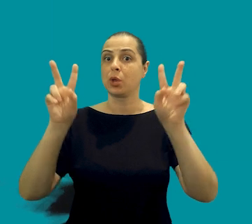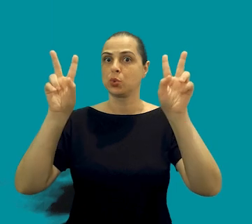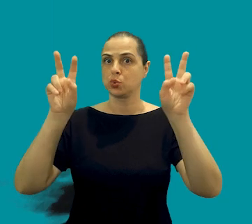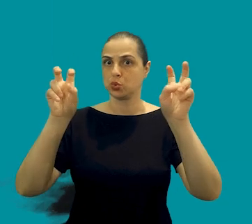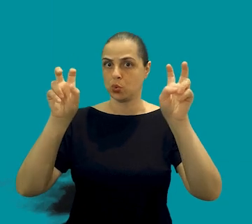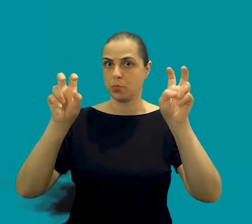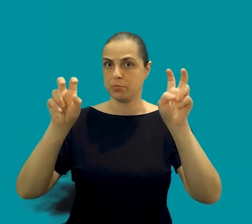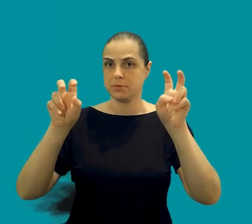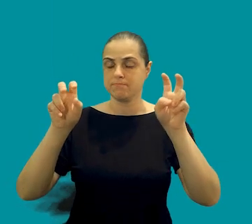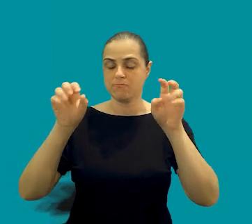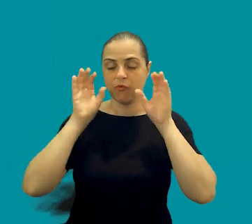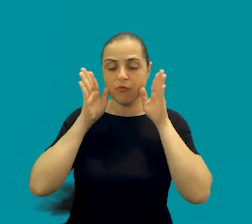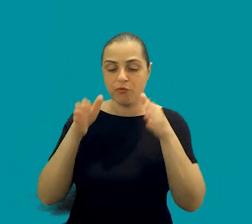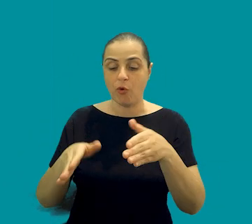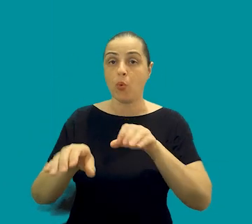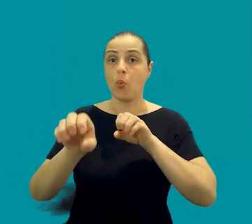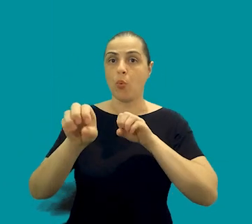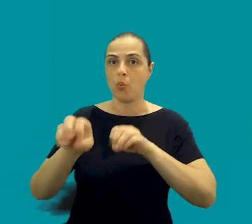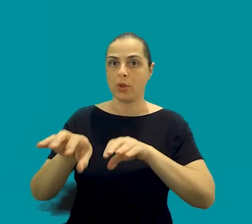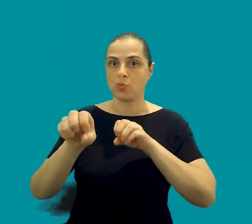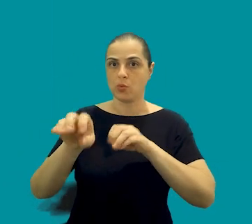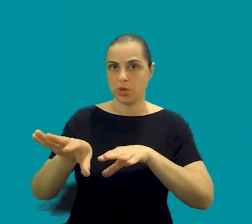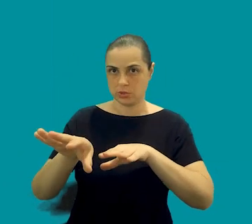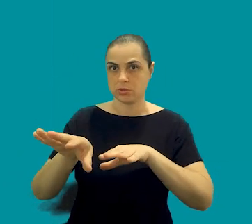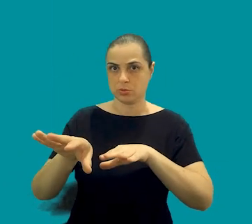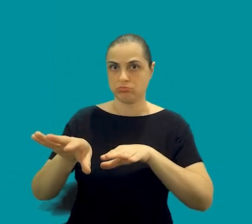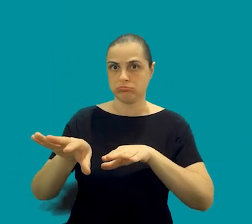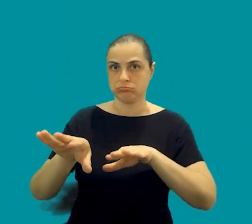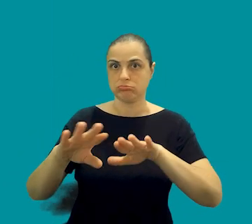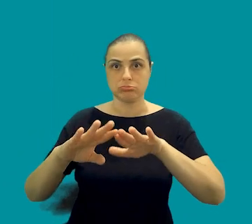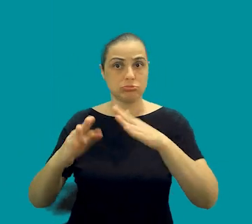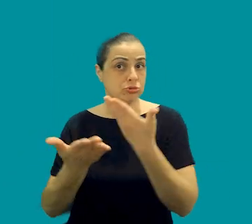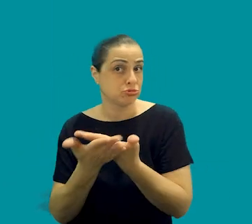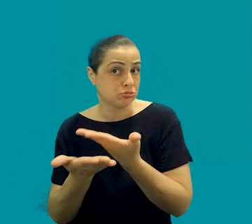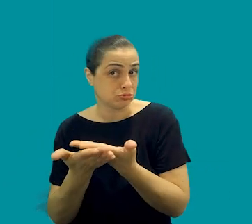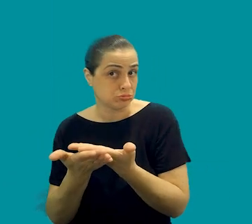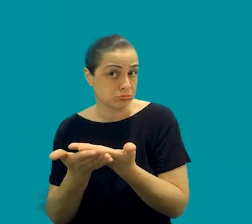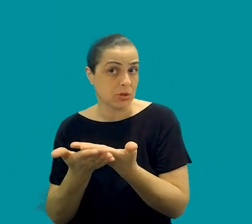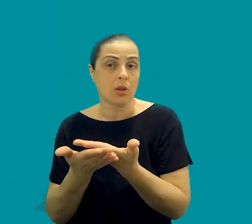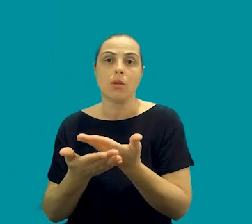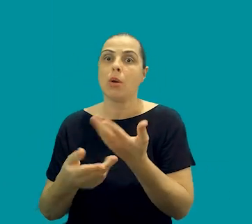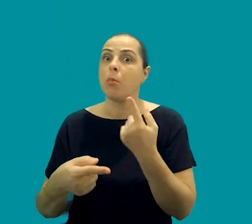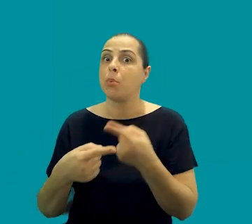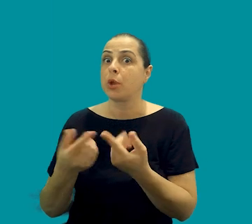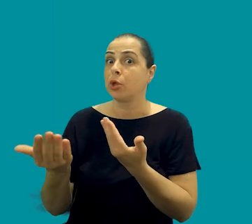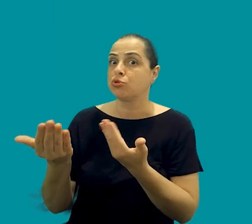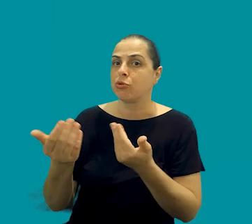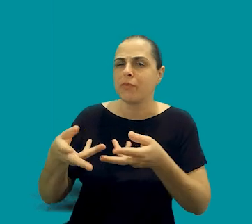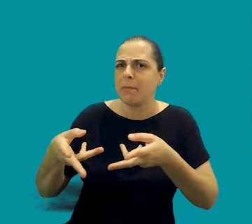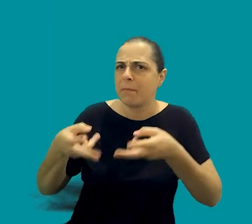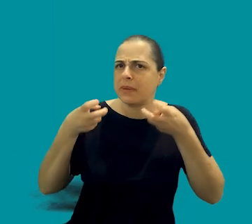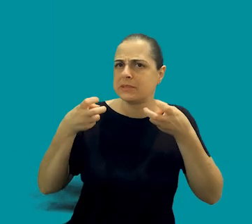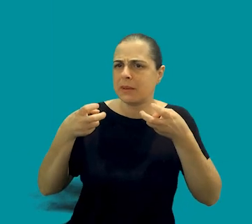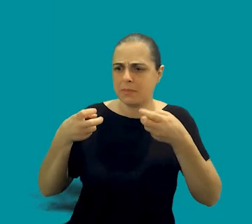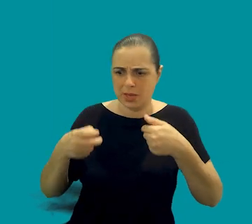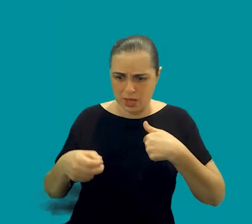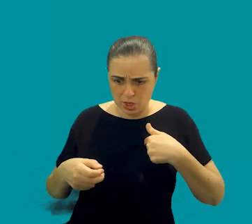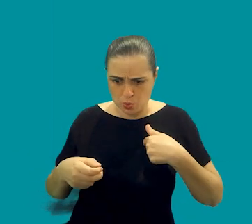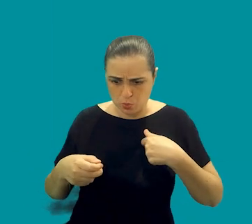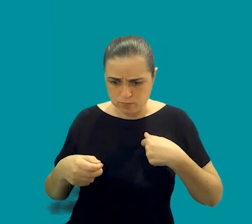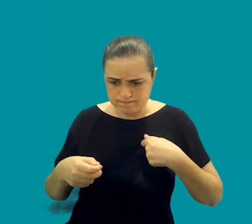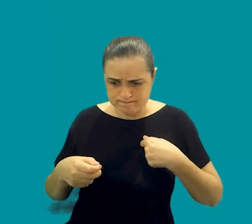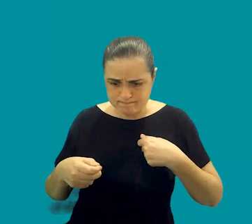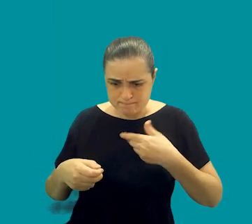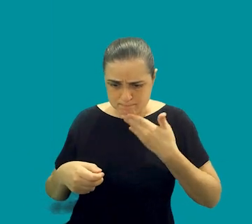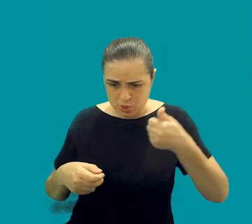questão também da questão educacional, como eles começam a trabalhar e percebem que para eles melhorarem,